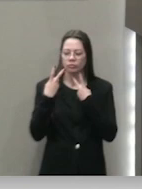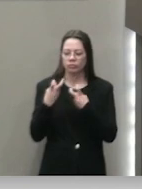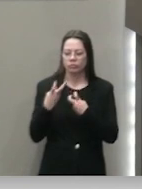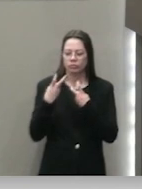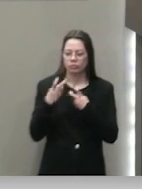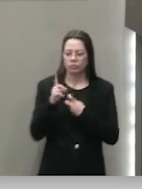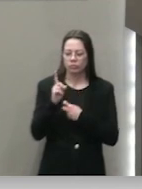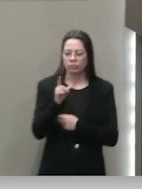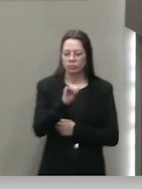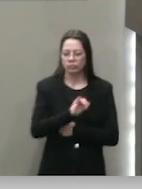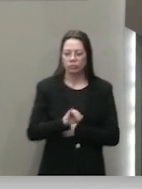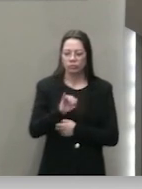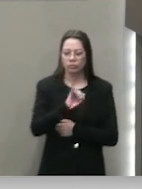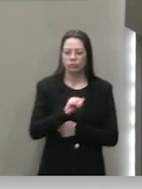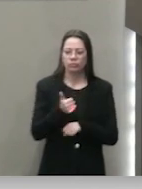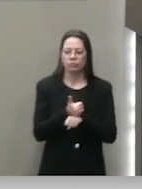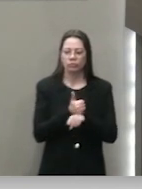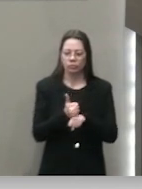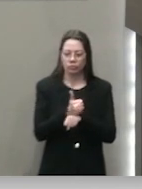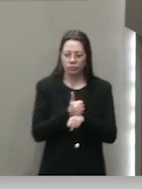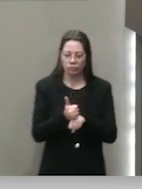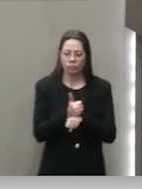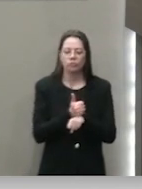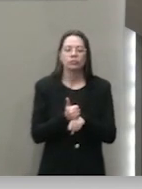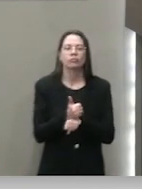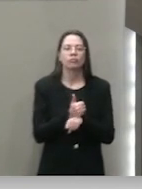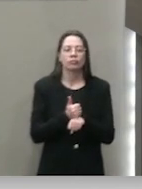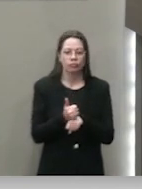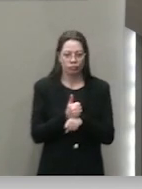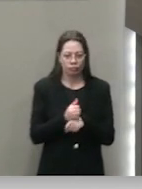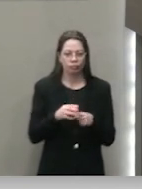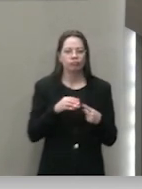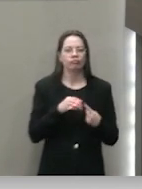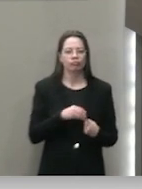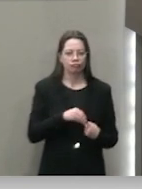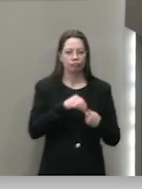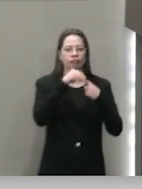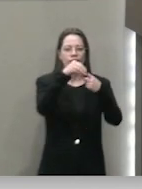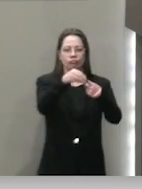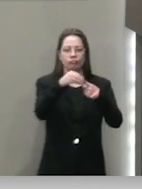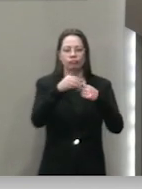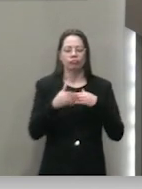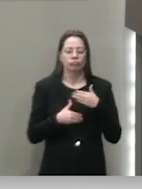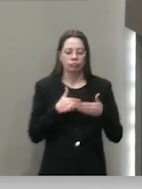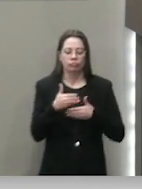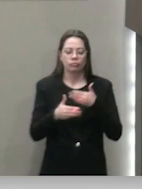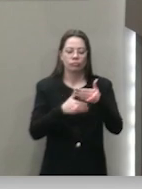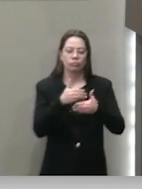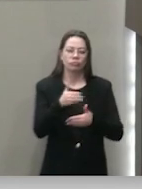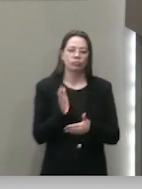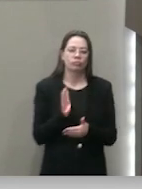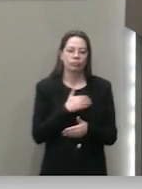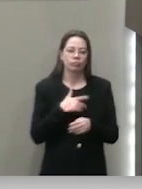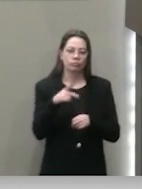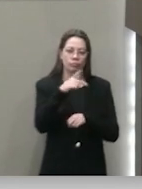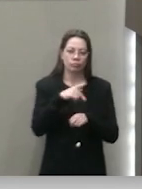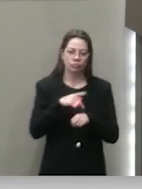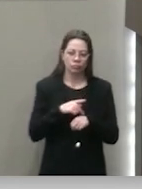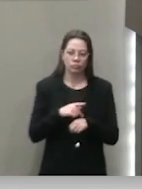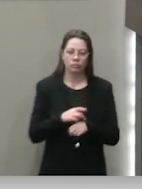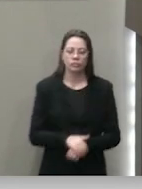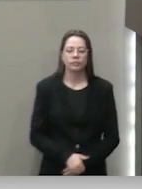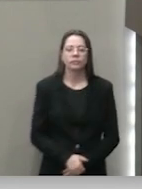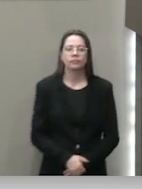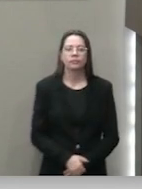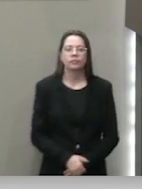que é uma profissão importante, fundamental para o desenvolvimento do nosso país.